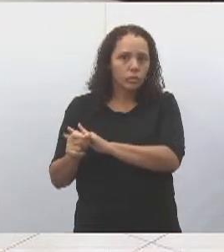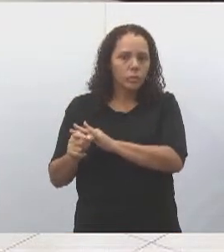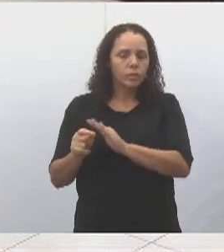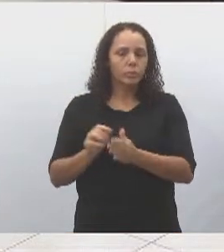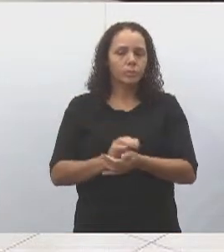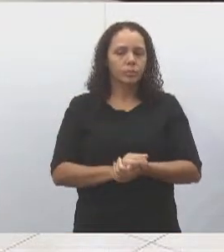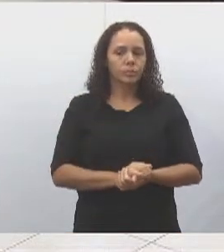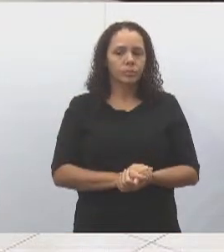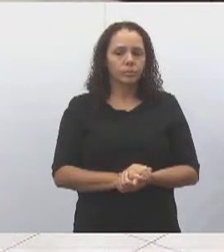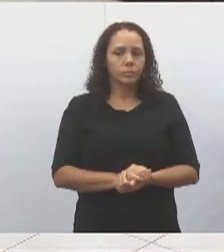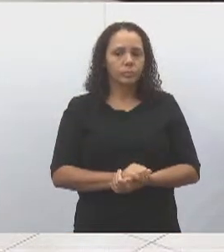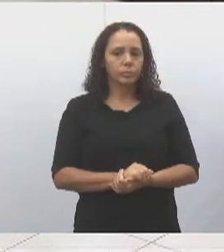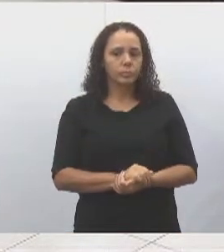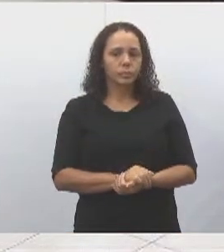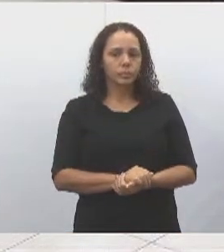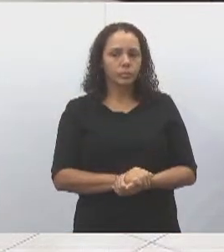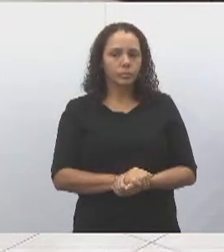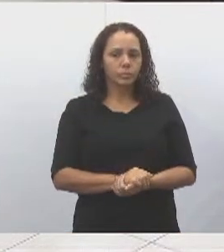Obrigado.